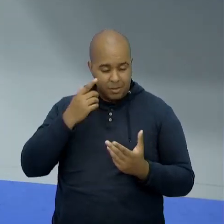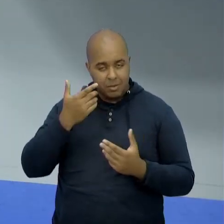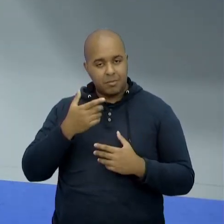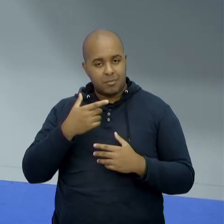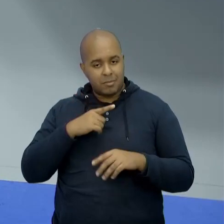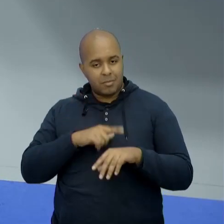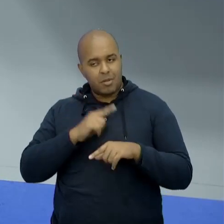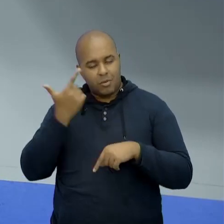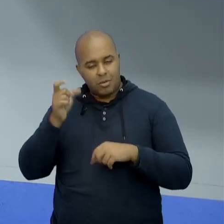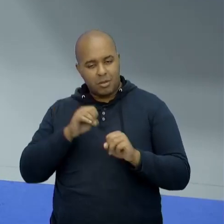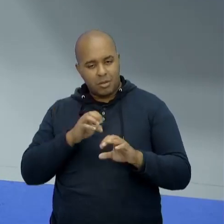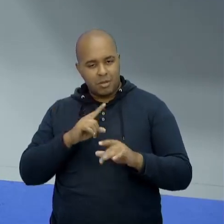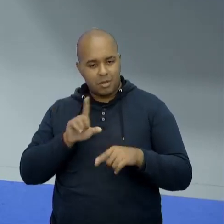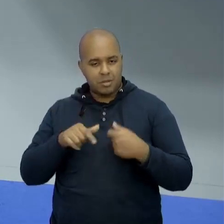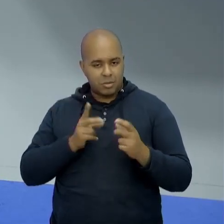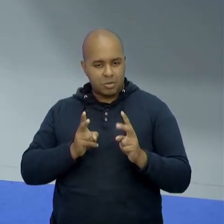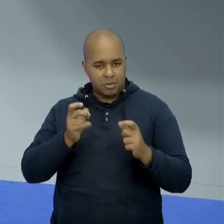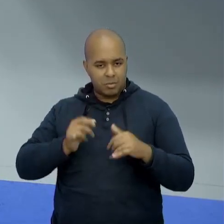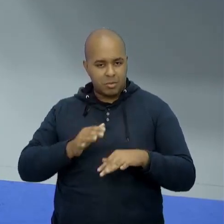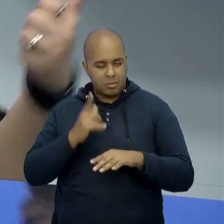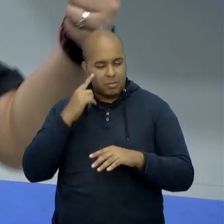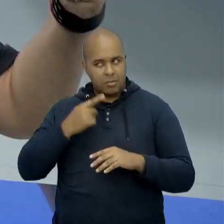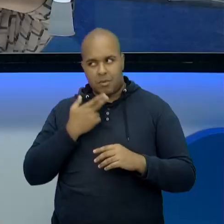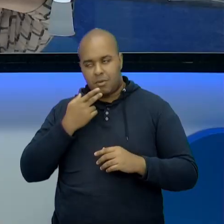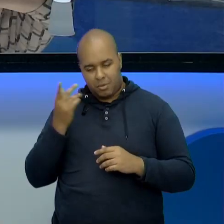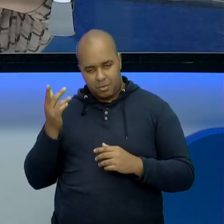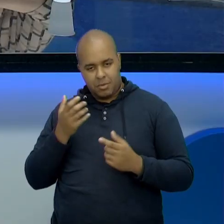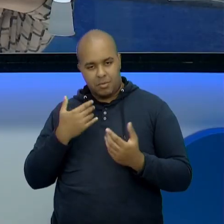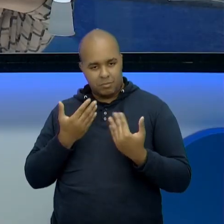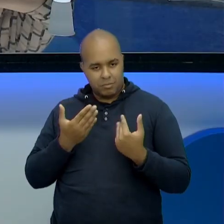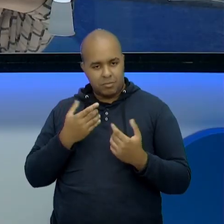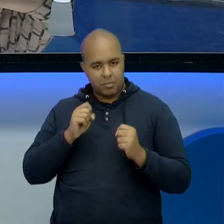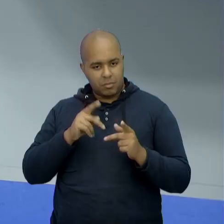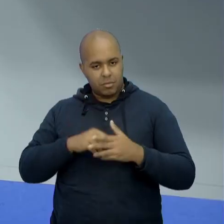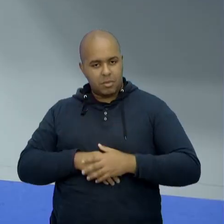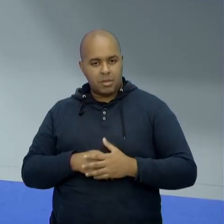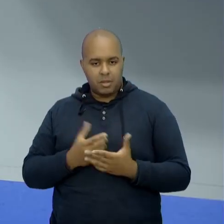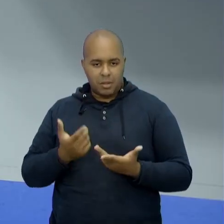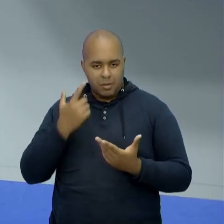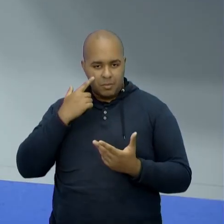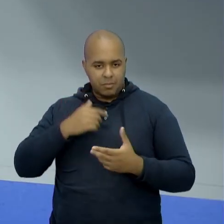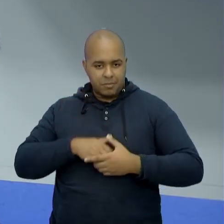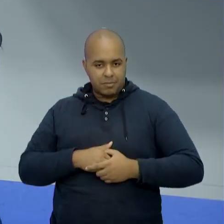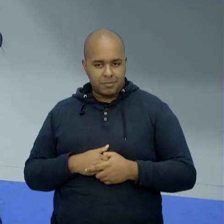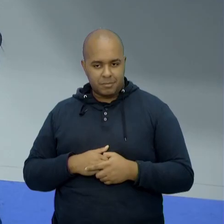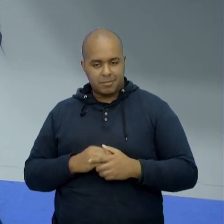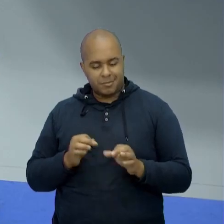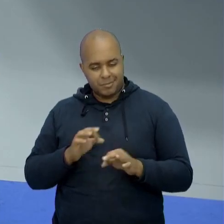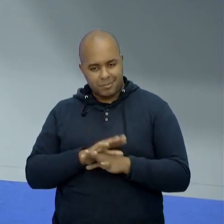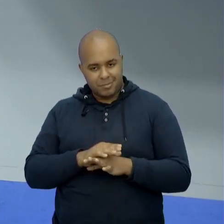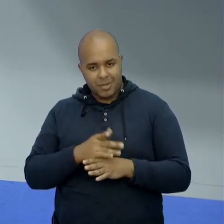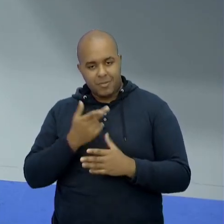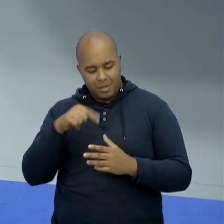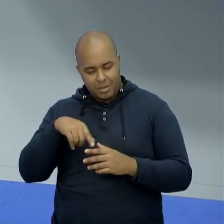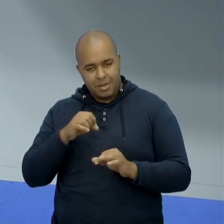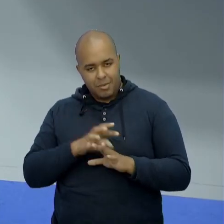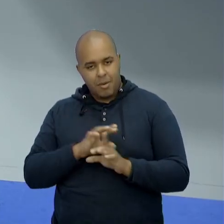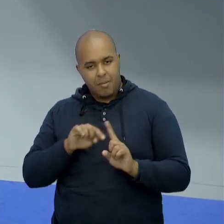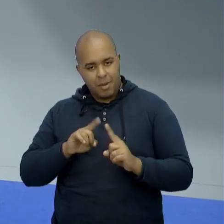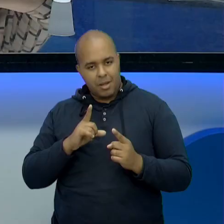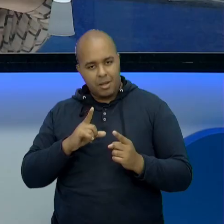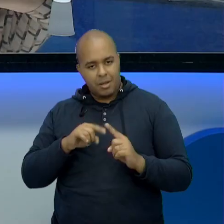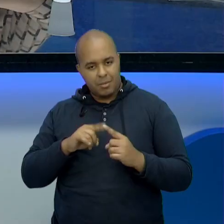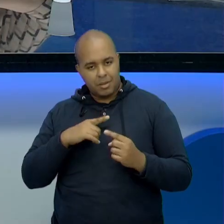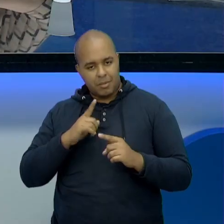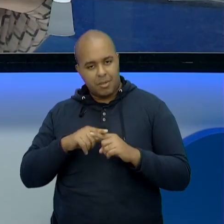conversar. A próxima aula vai ser, a gente vai continuar falando com a D. Arrasamos. E a gente se vê então. Acabou? Essa acabou, mas tem mais uma.